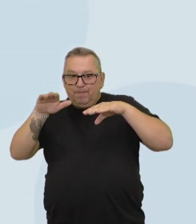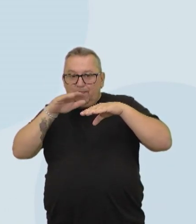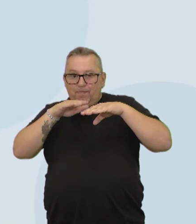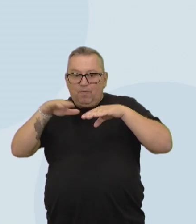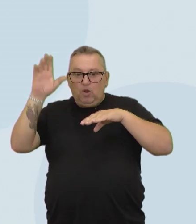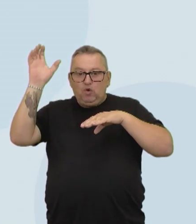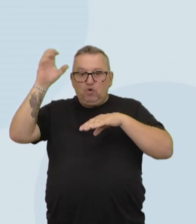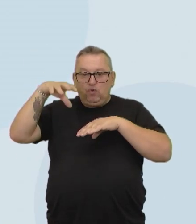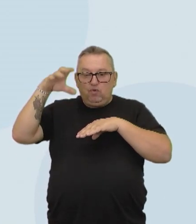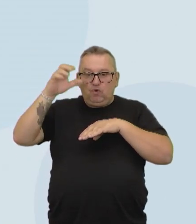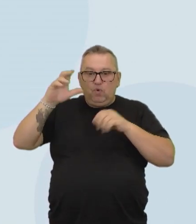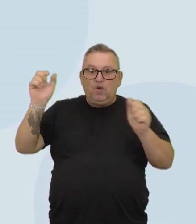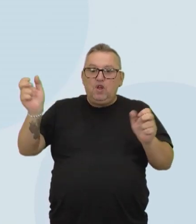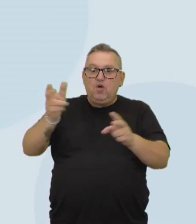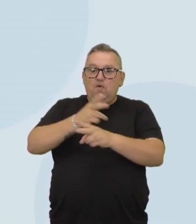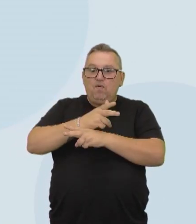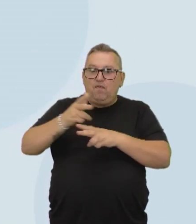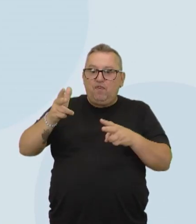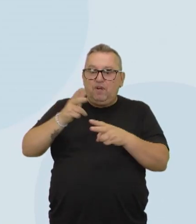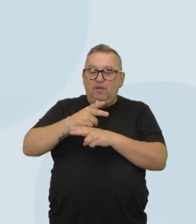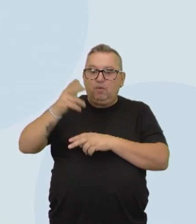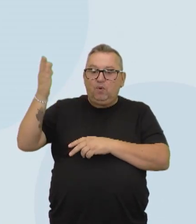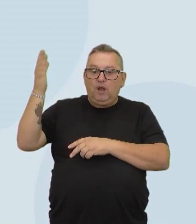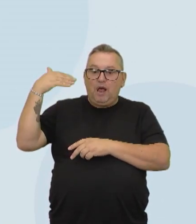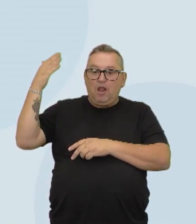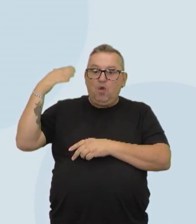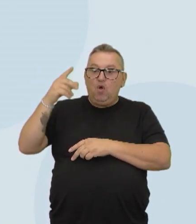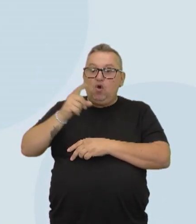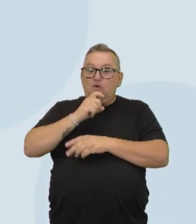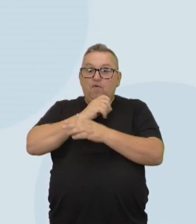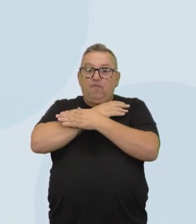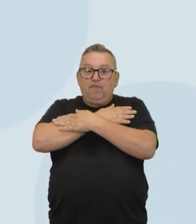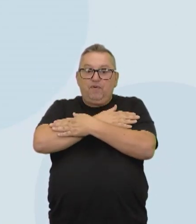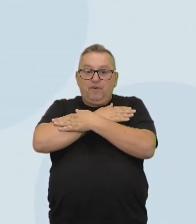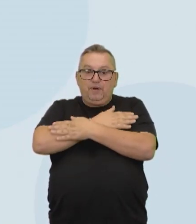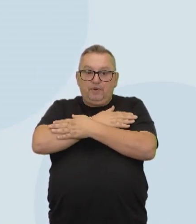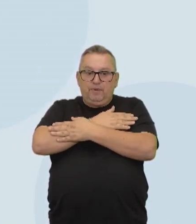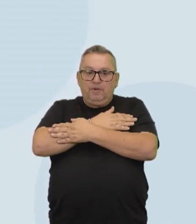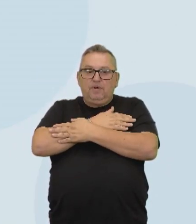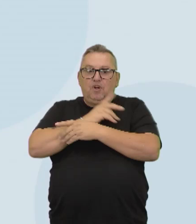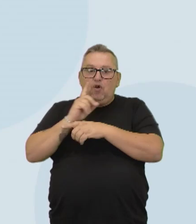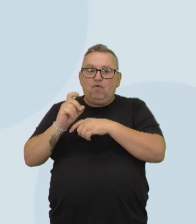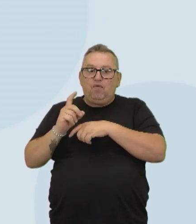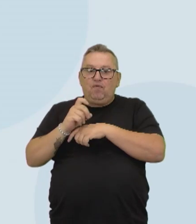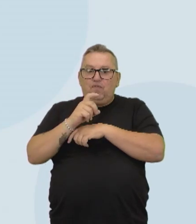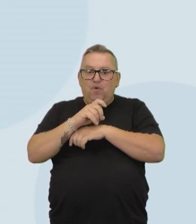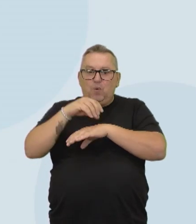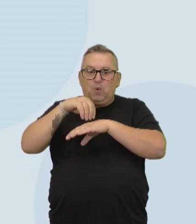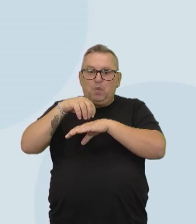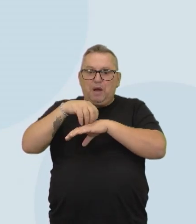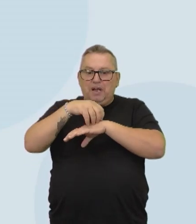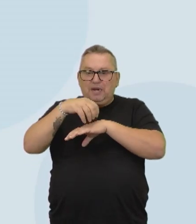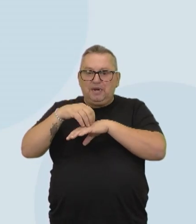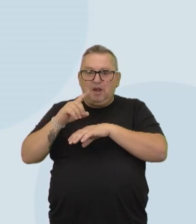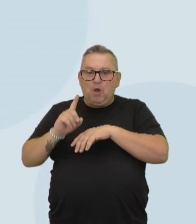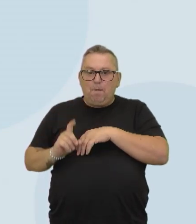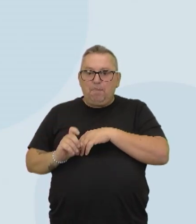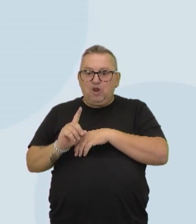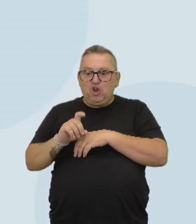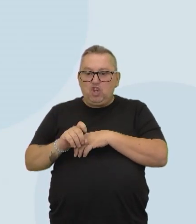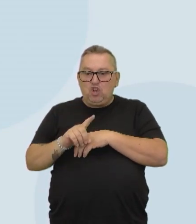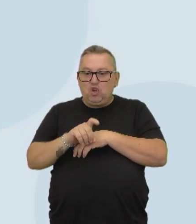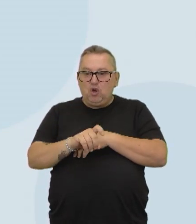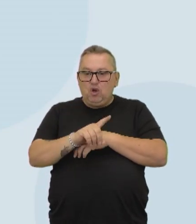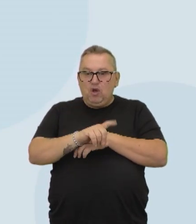ação da chuva, do vento, do calor, do frio e de organismos, né, como fungo, bactérias,